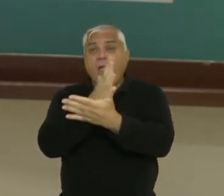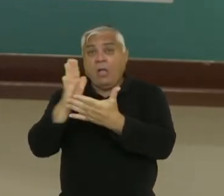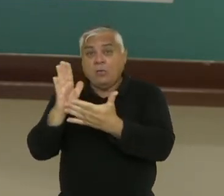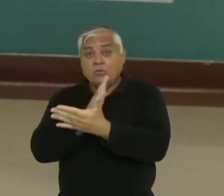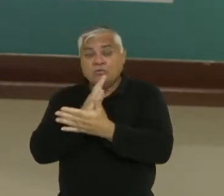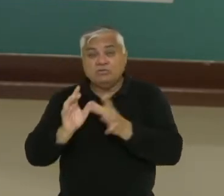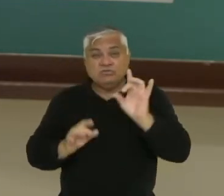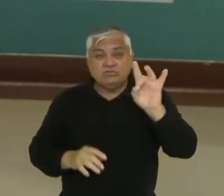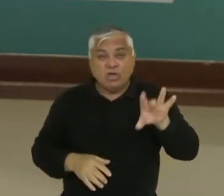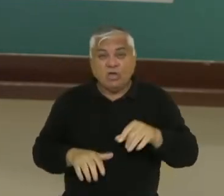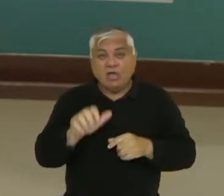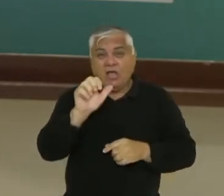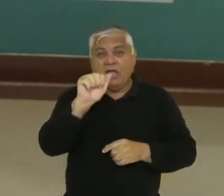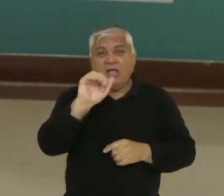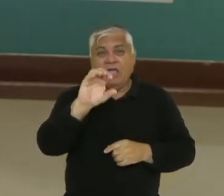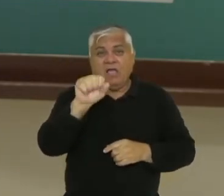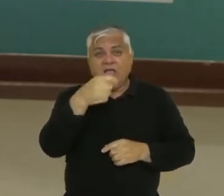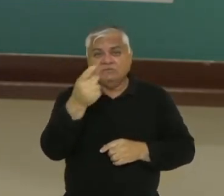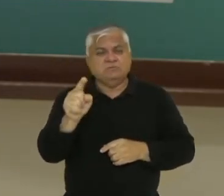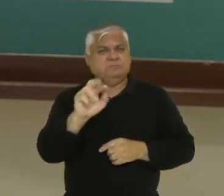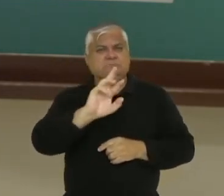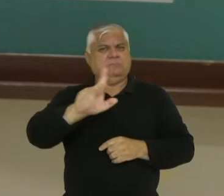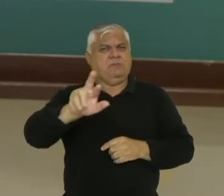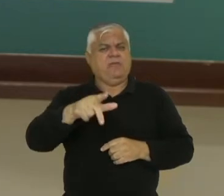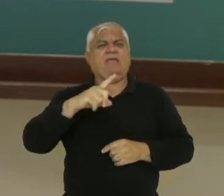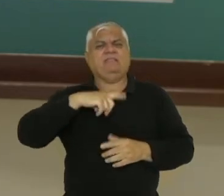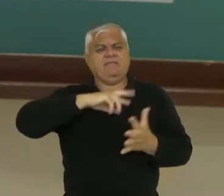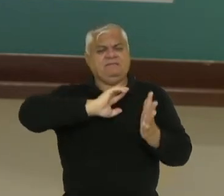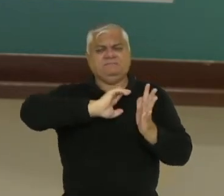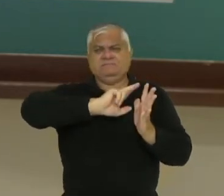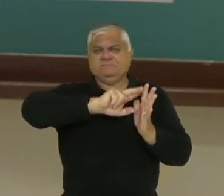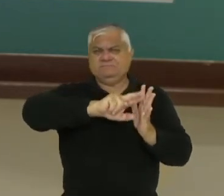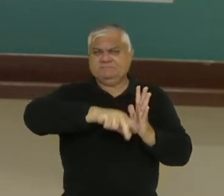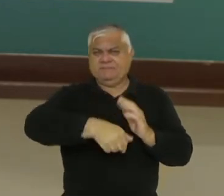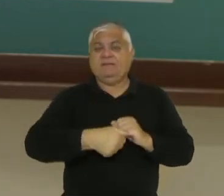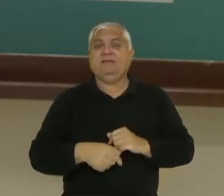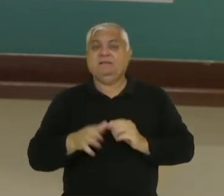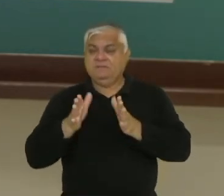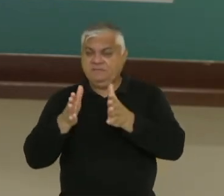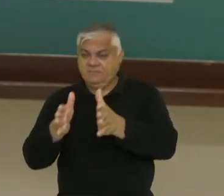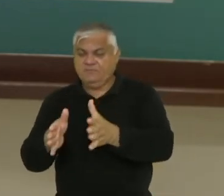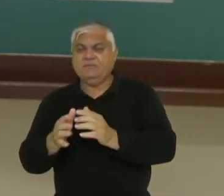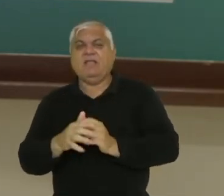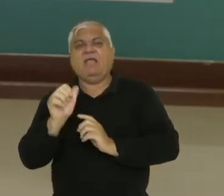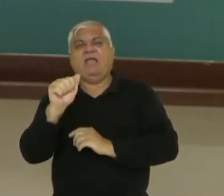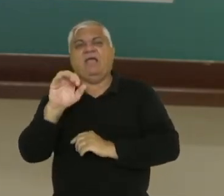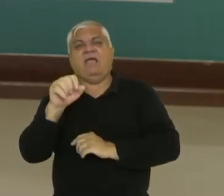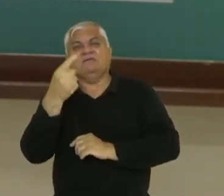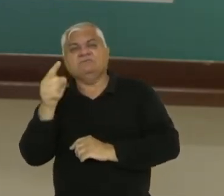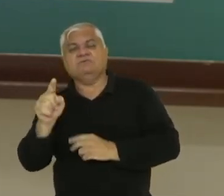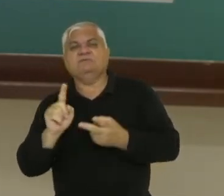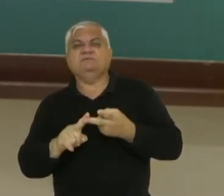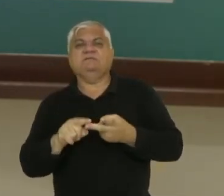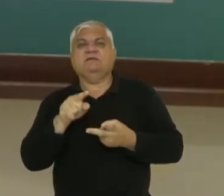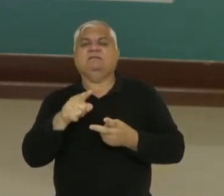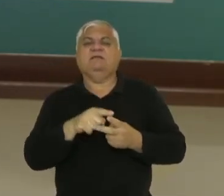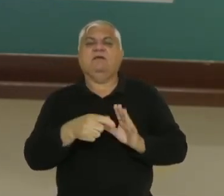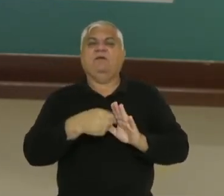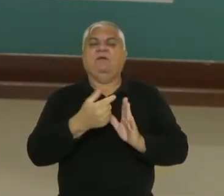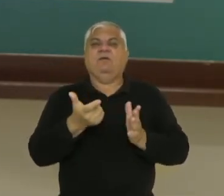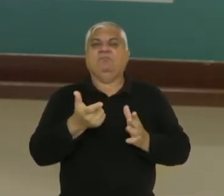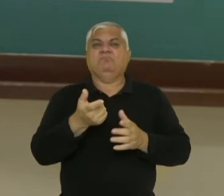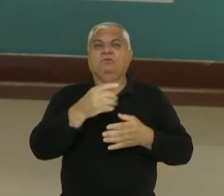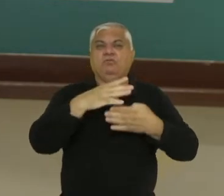somente em ações, ele pode ter diversificado esse fundo, uma parte em fundo de ações, outra parte em câmbio,